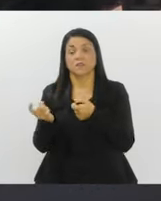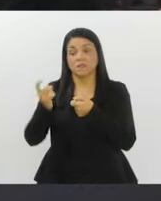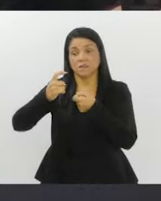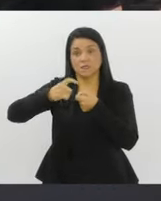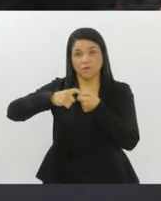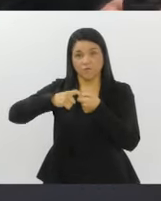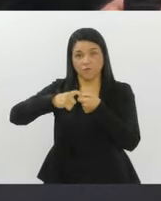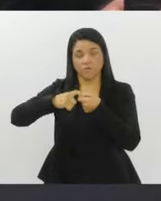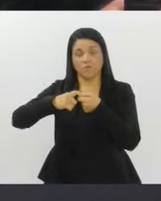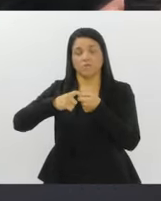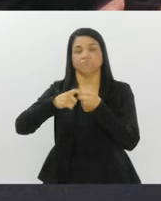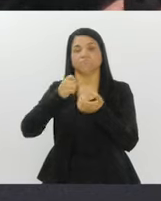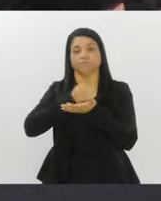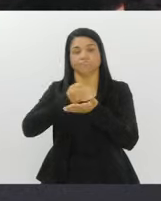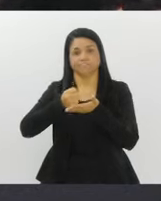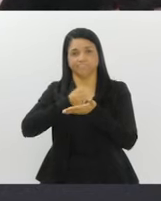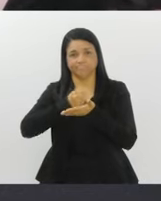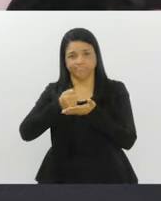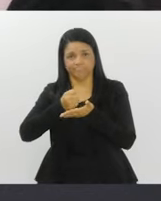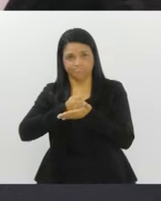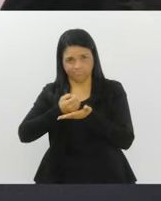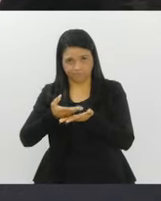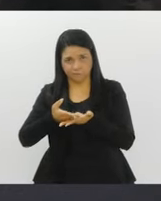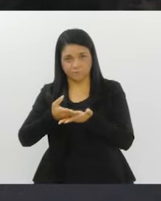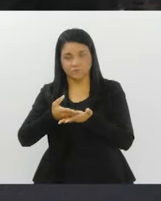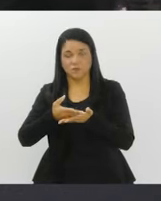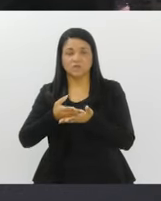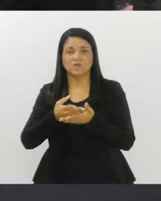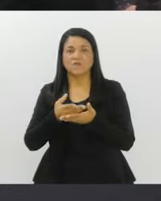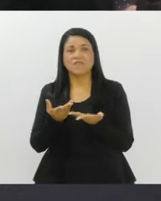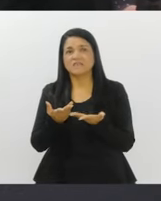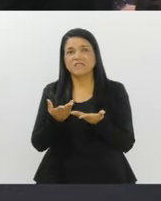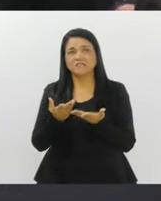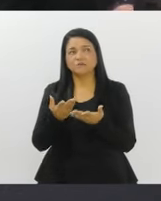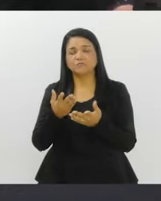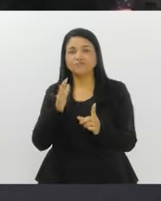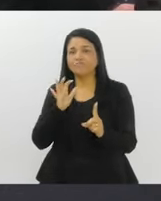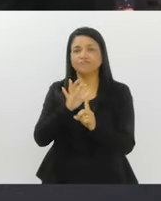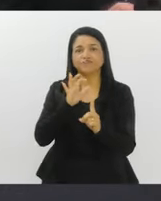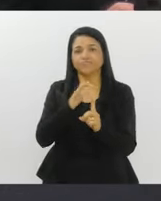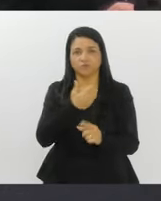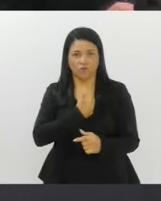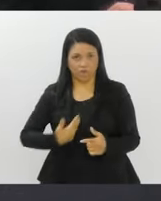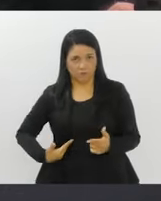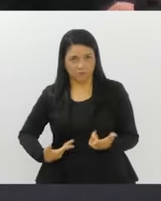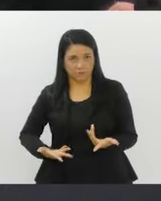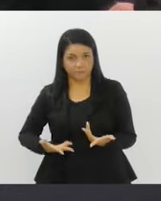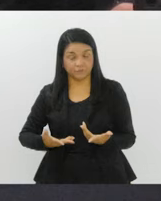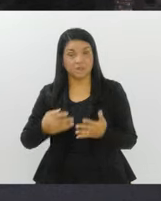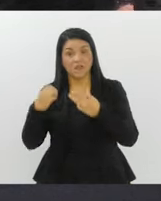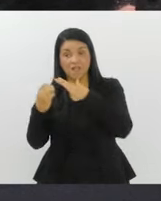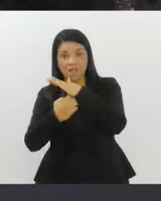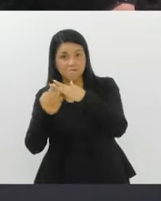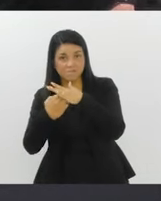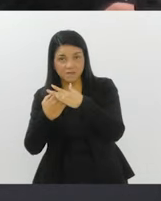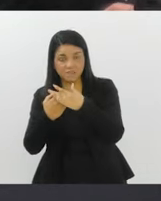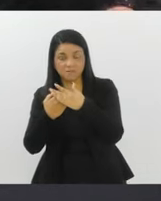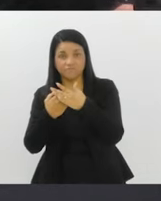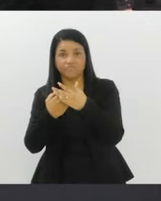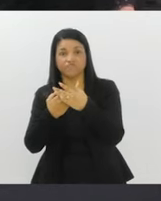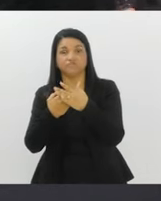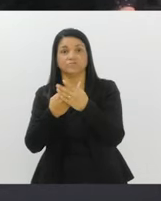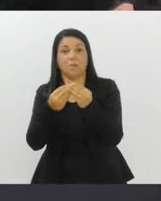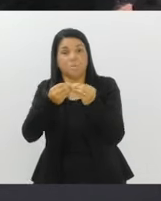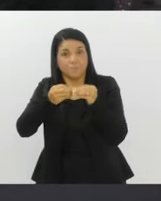com mimimi querendo chantagear o governo. Se a empresa é deficitária,